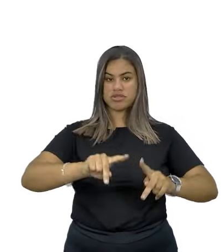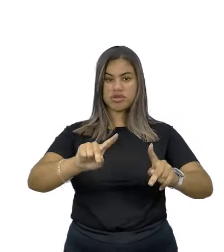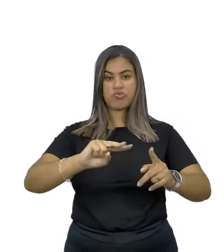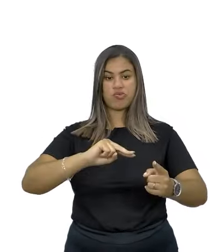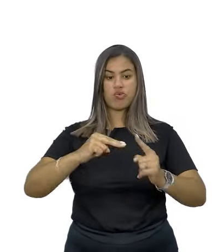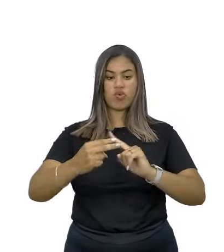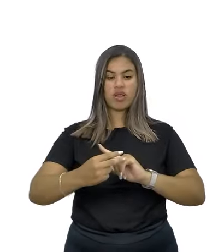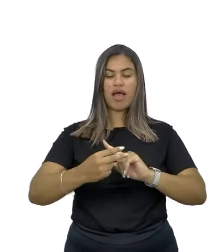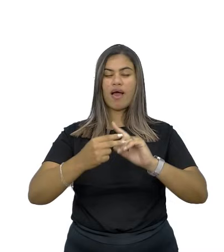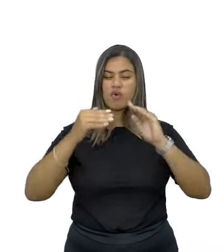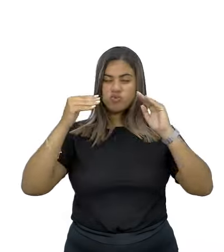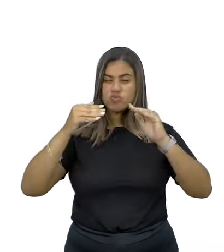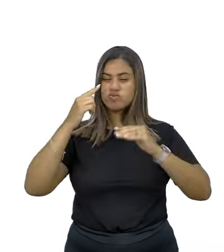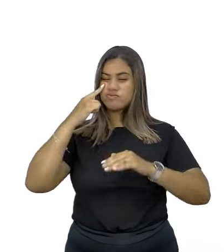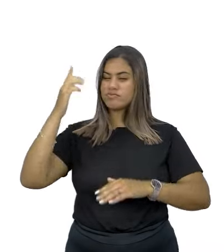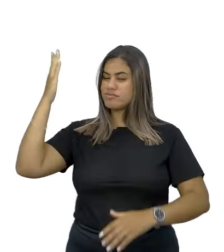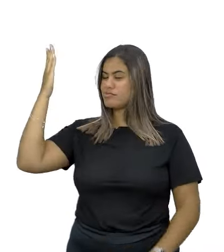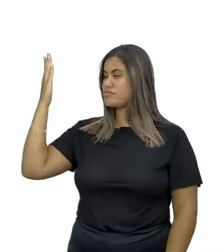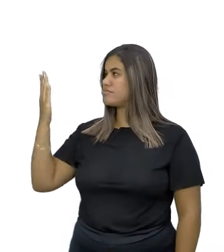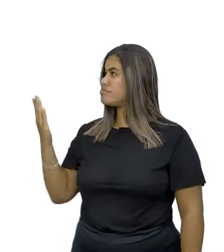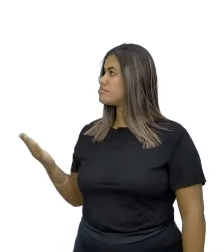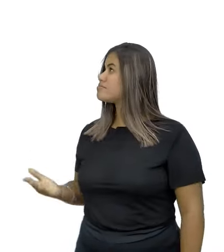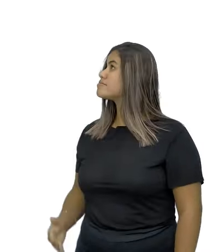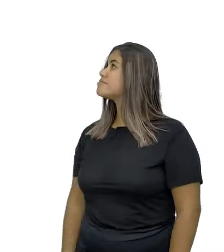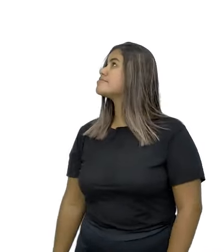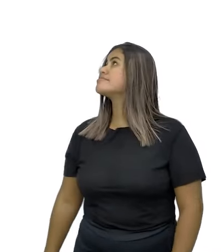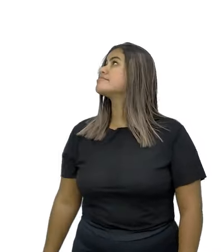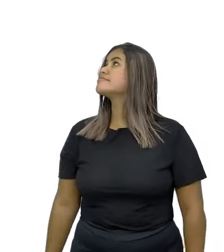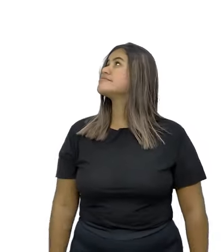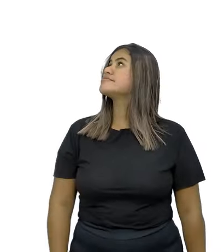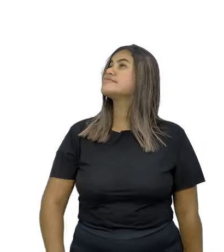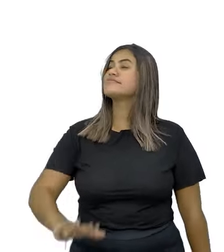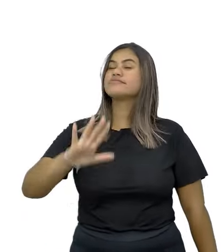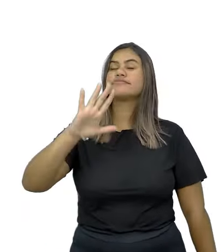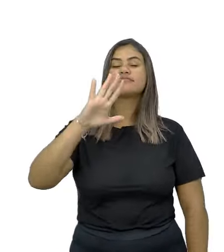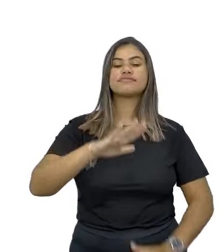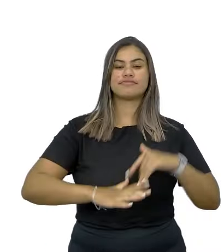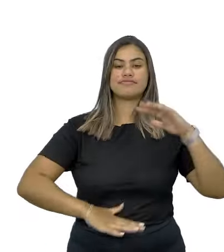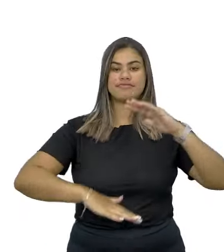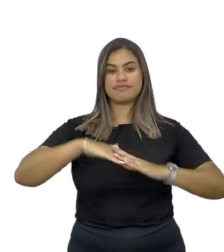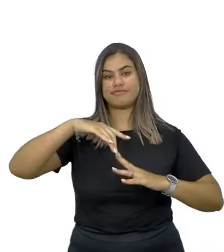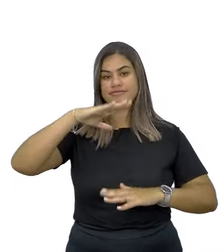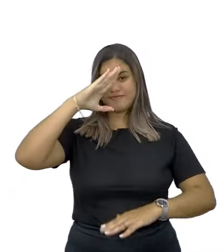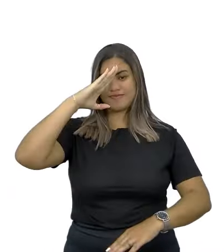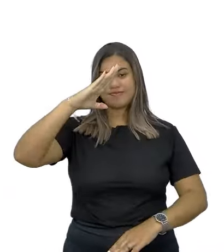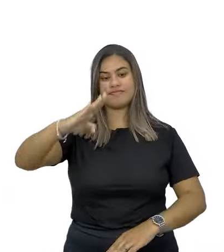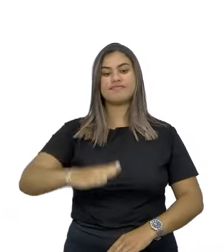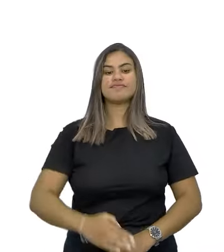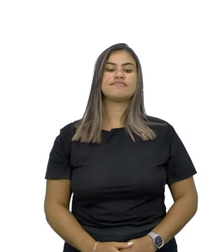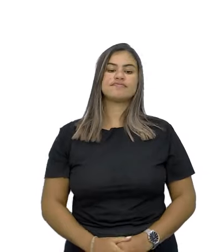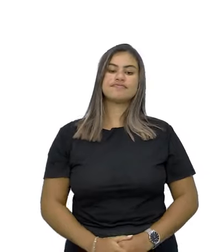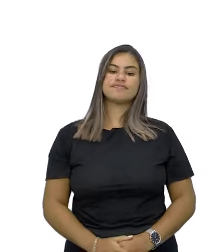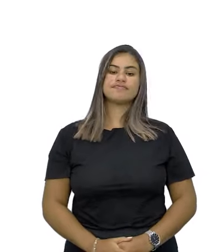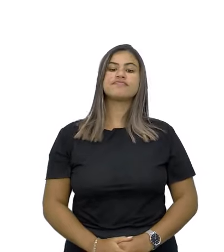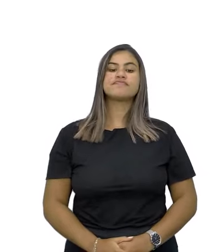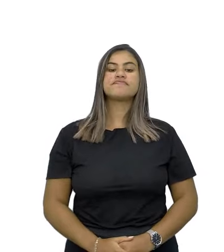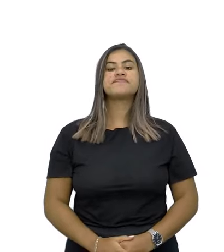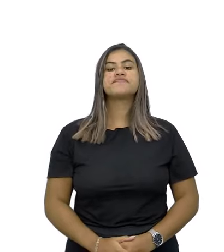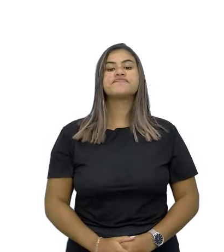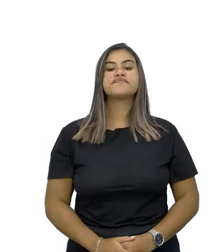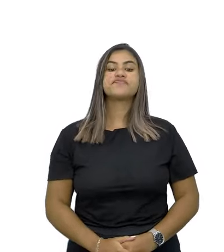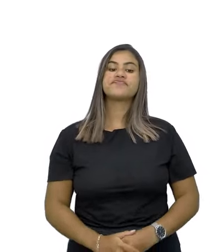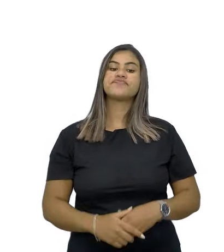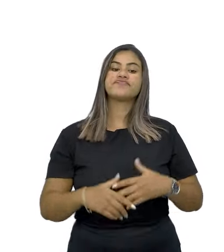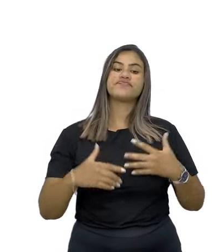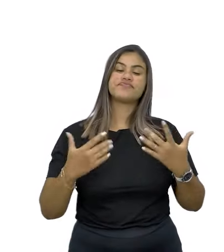aí especial para as habilidades especiais, né, identificando, né, principalmente